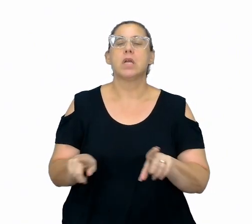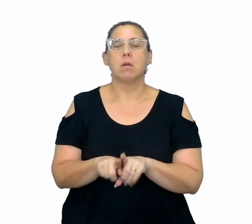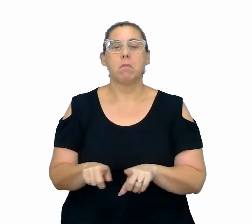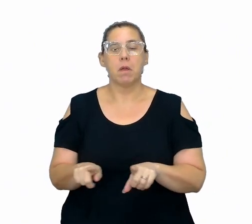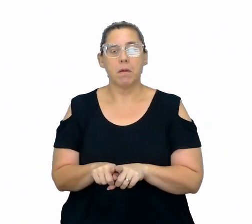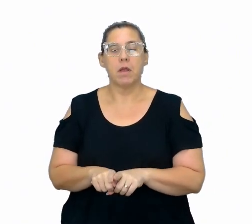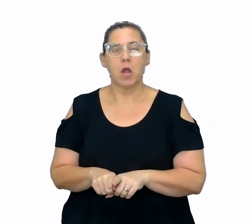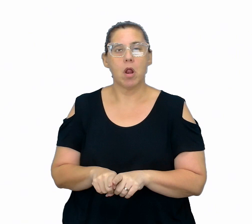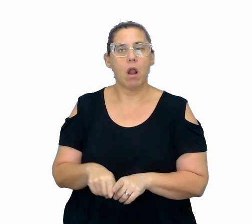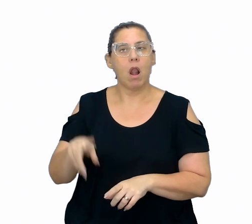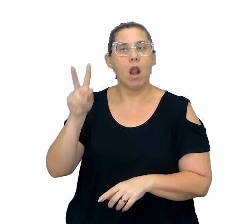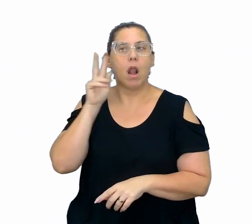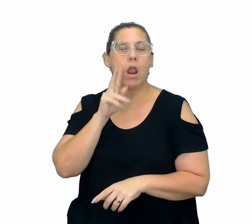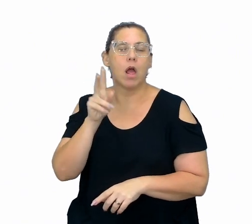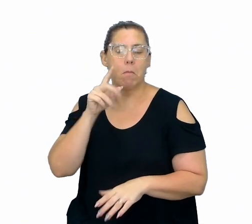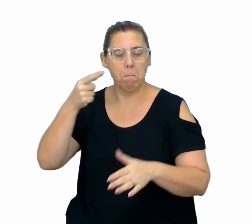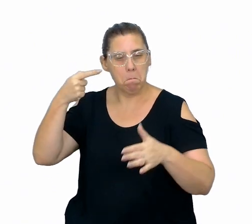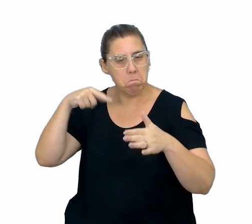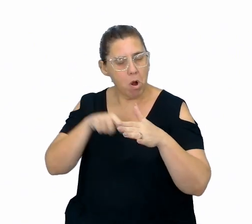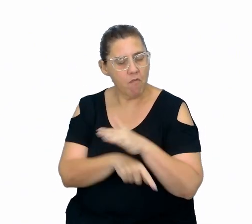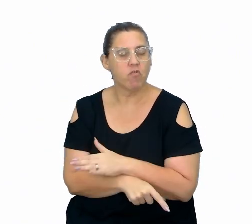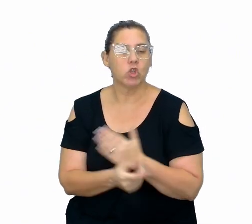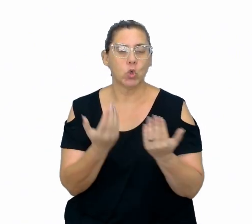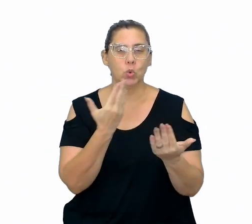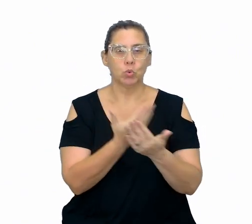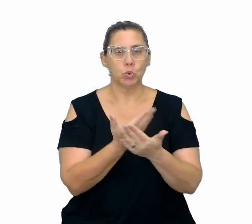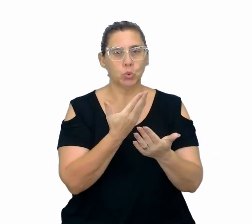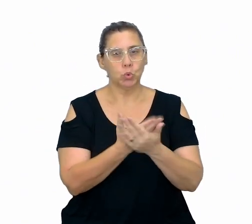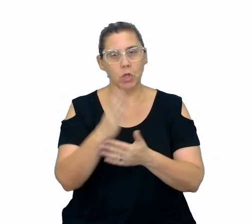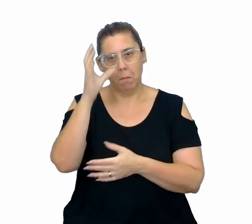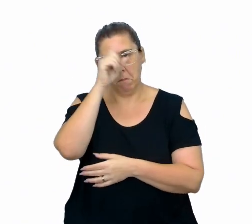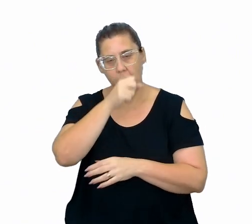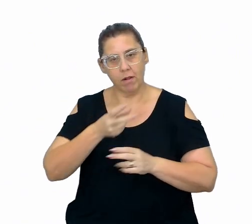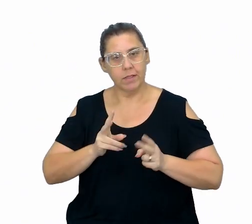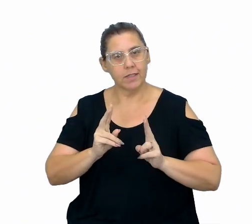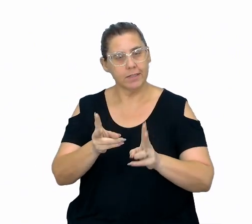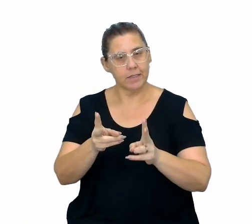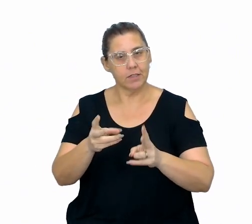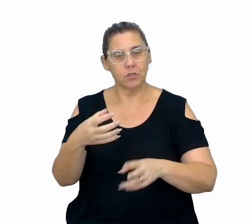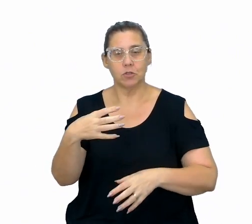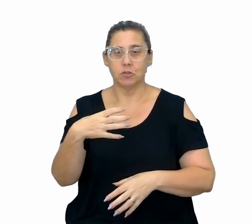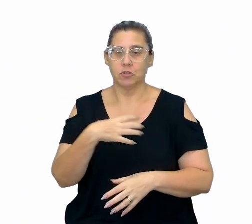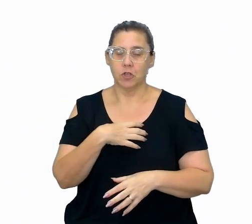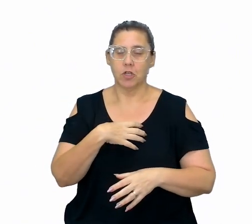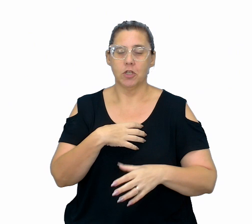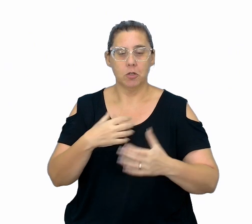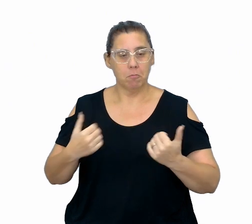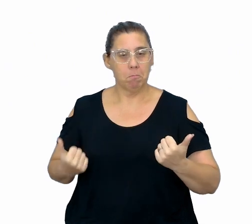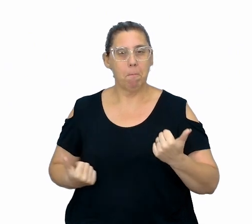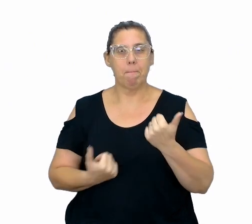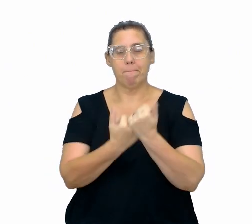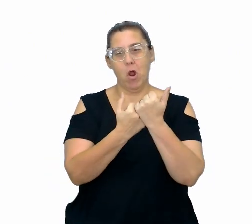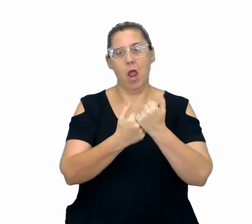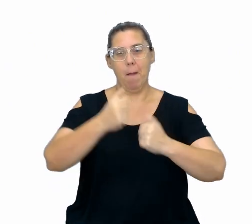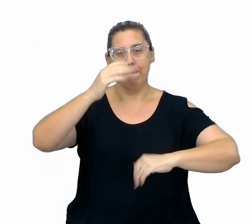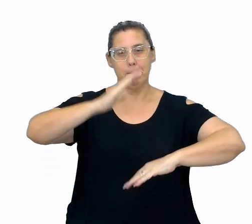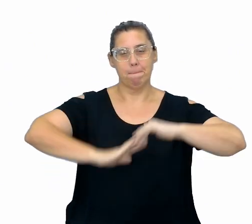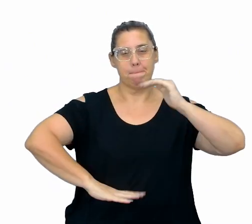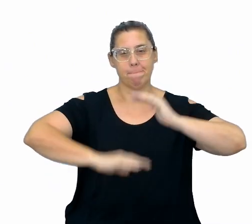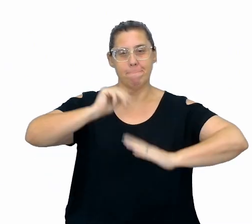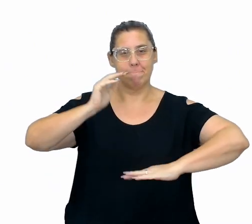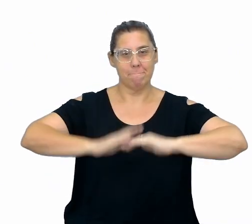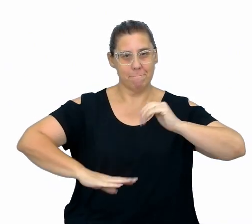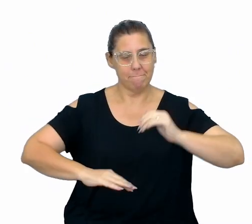dessa pauta, aprofundando o estudo do material Aprender Sempre, de modo a ancorar sua prática em